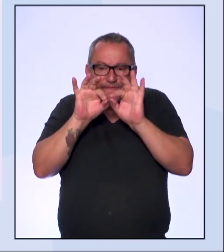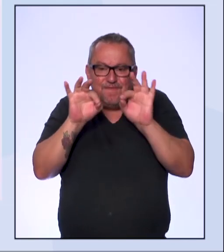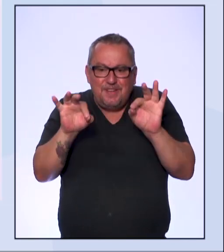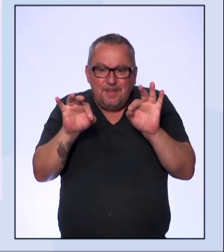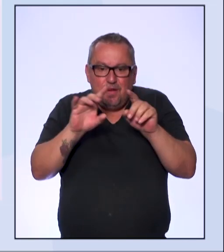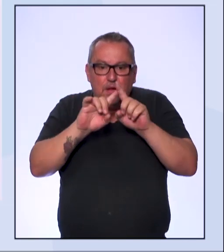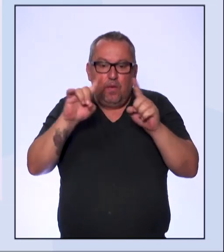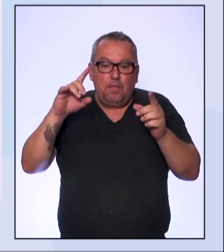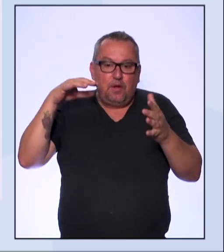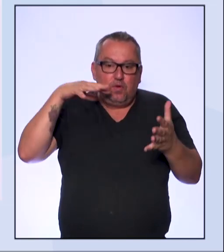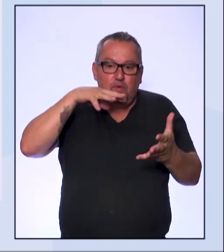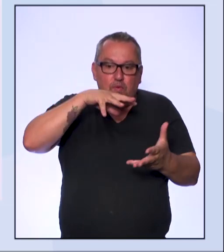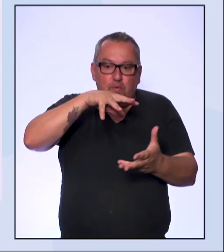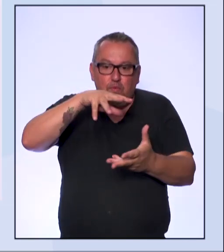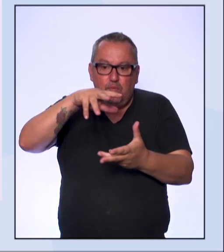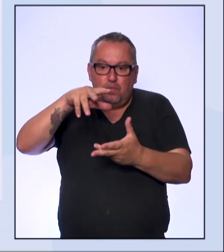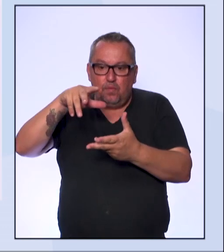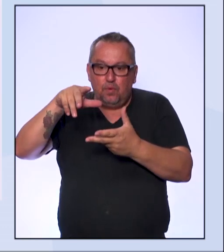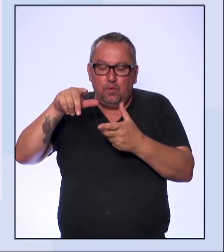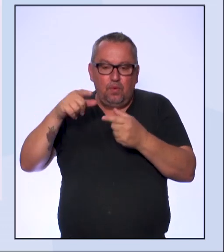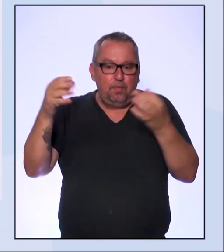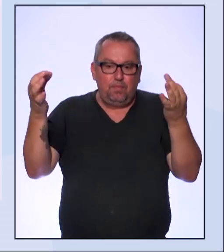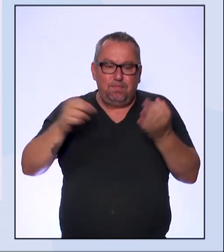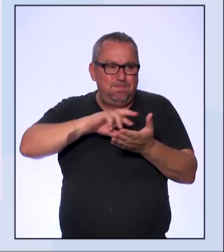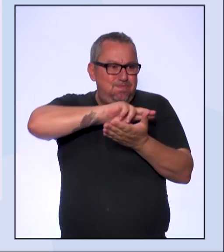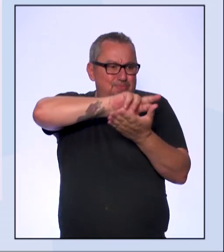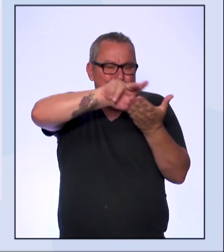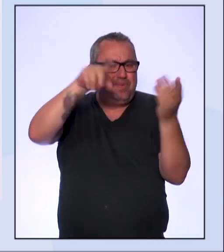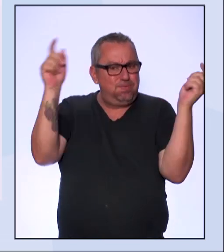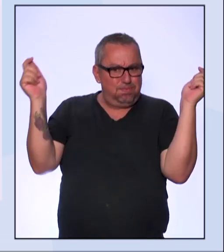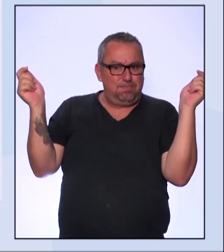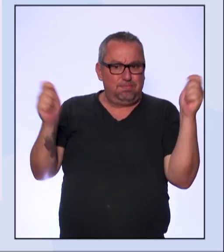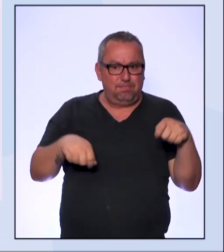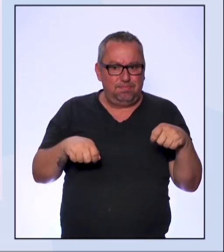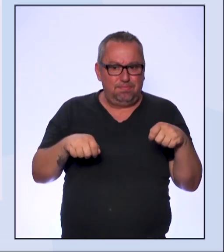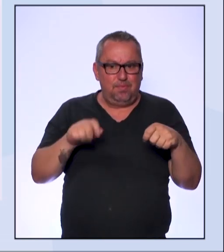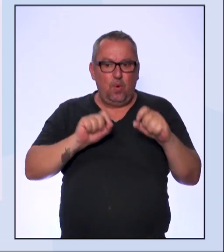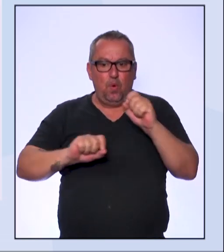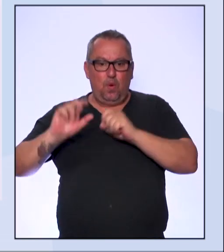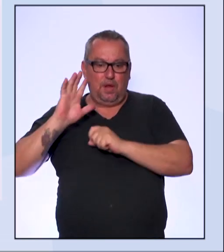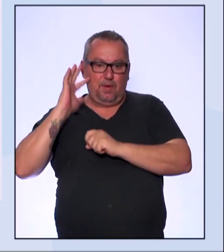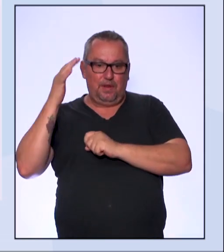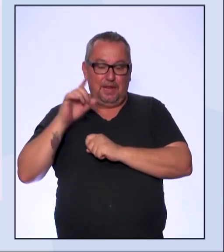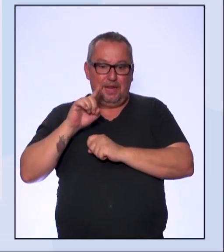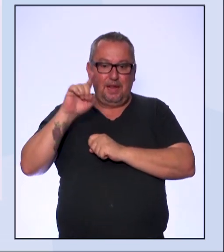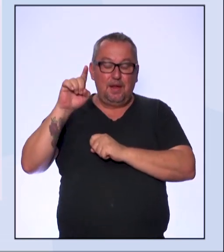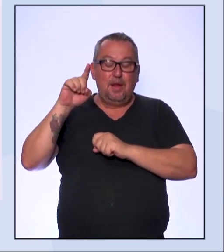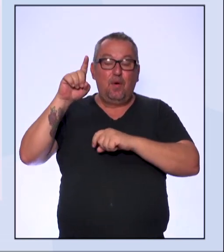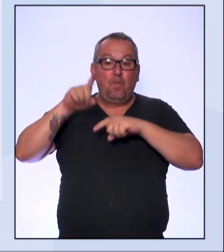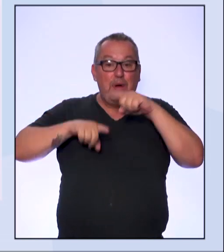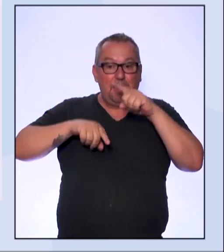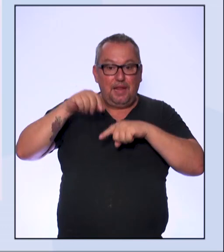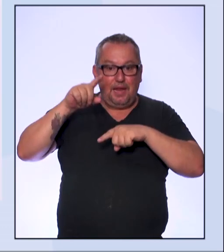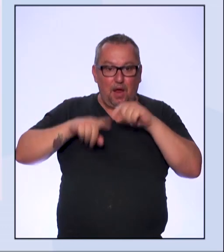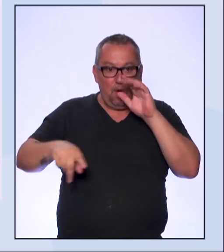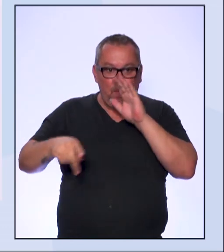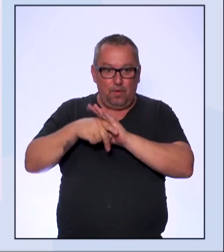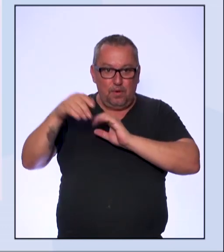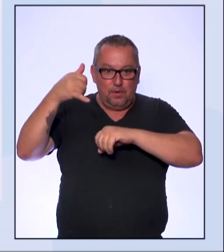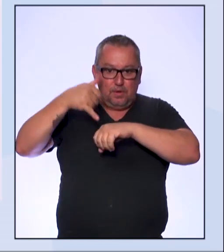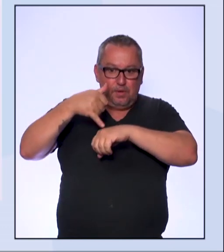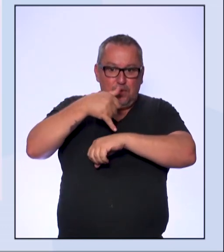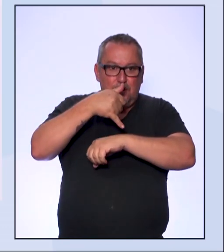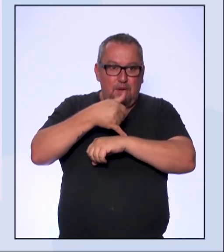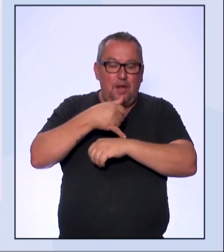Mas o mundo de tatu é um imenso de possibilidades. Lá que o material em si para tatuar é